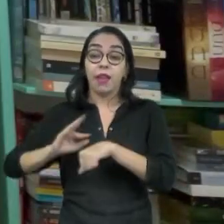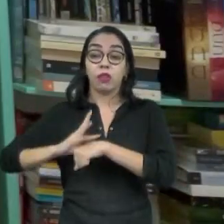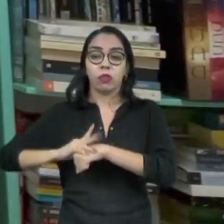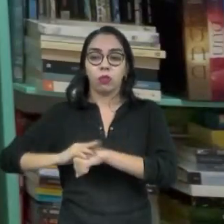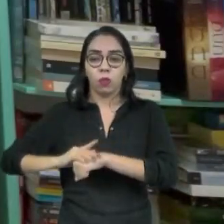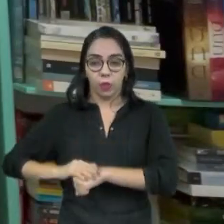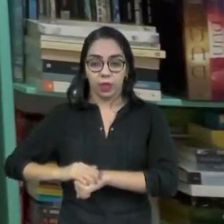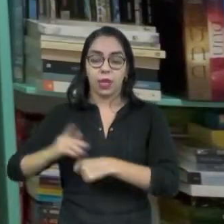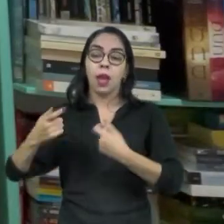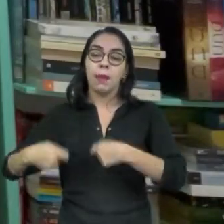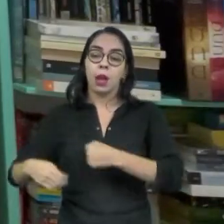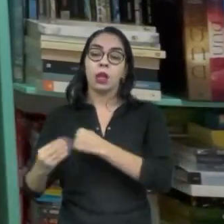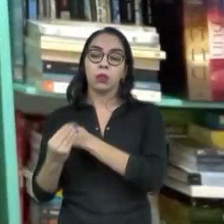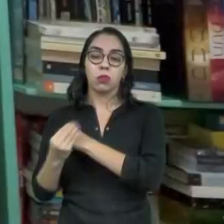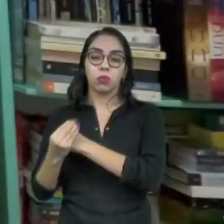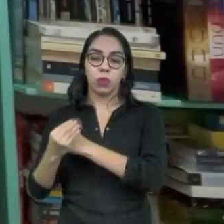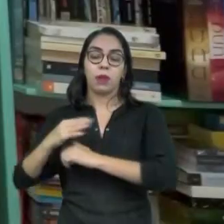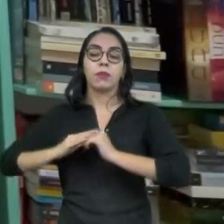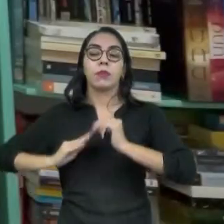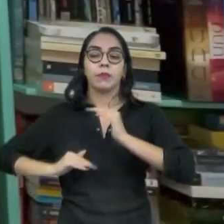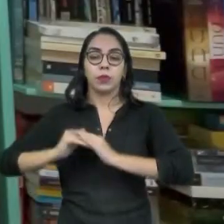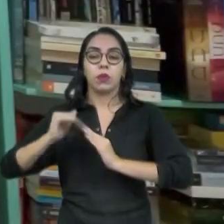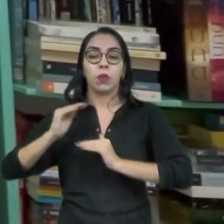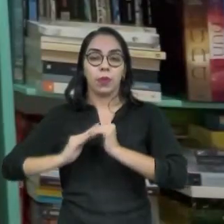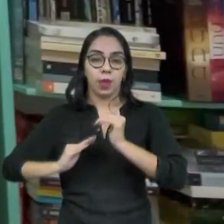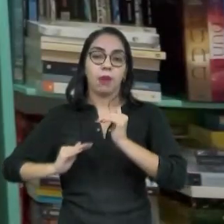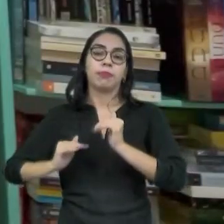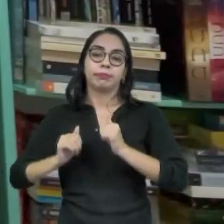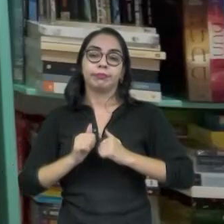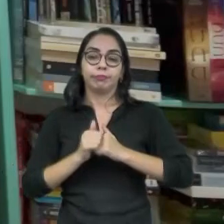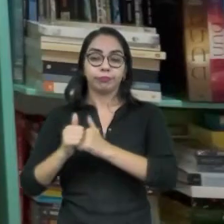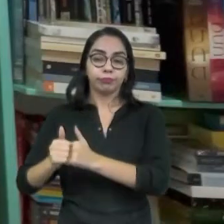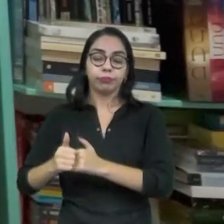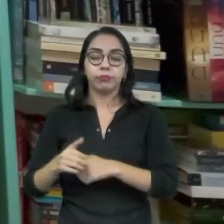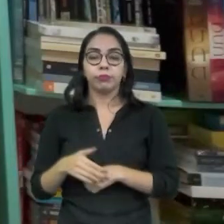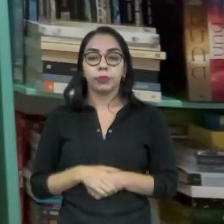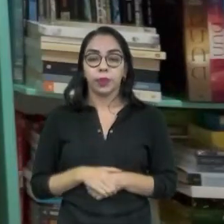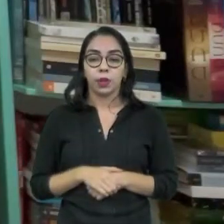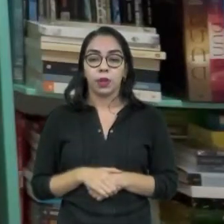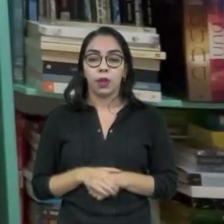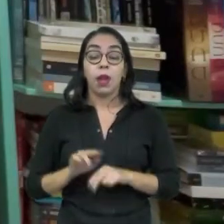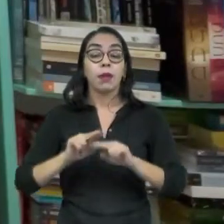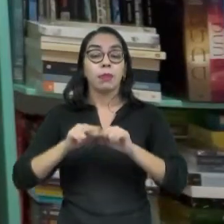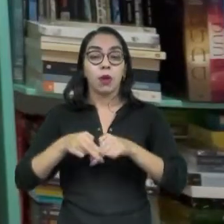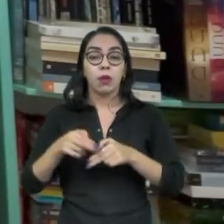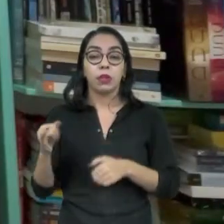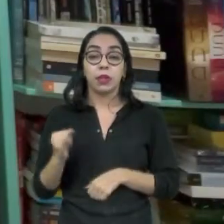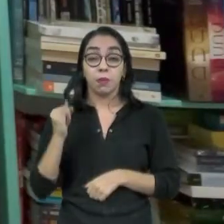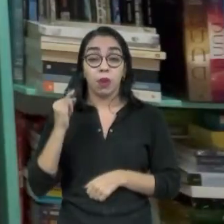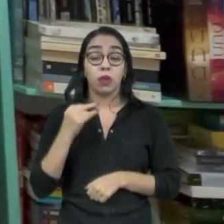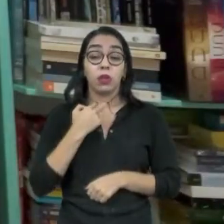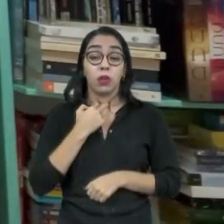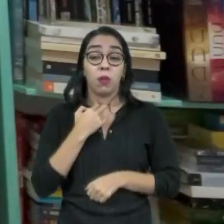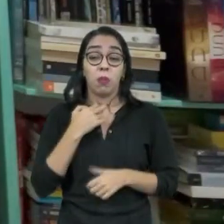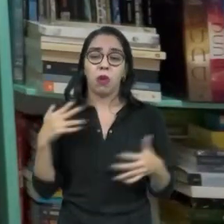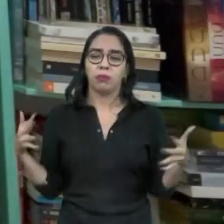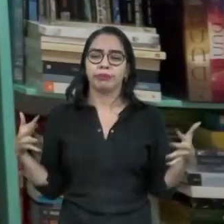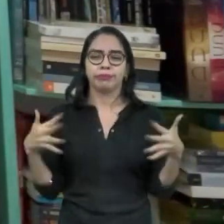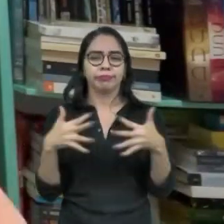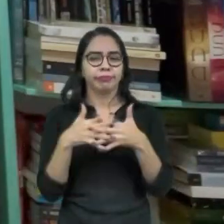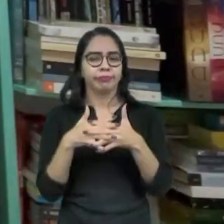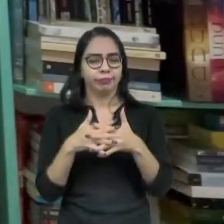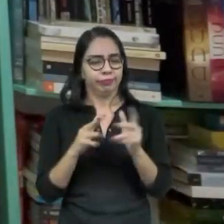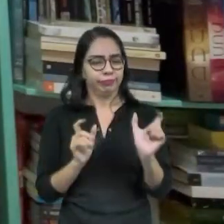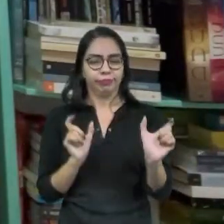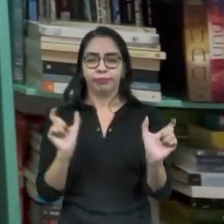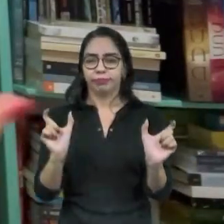precisa de cuidados profissionais então é muito importante né a gente não confundir esses termos e